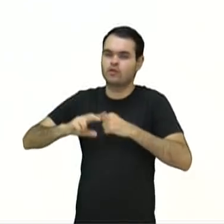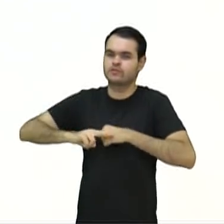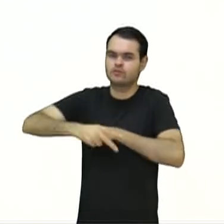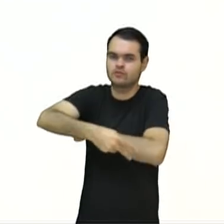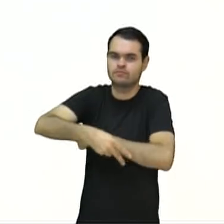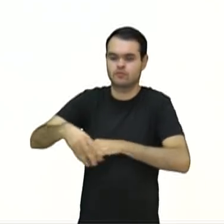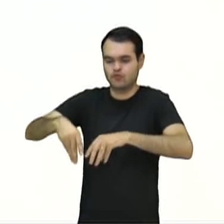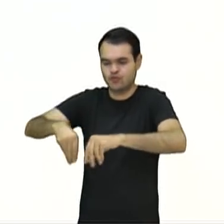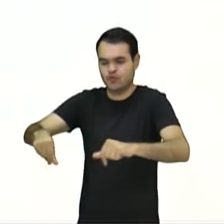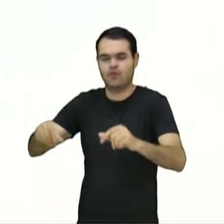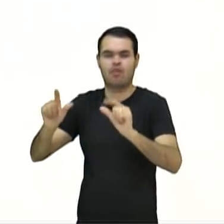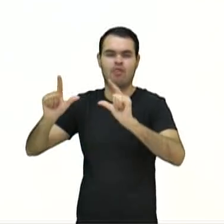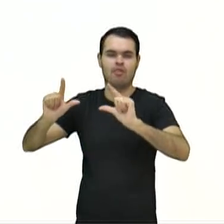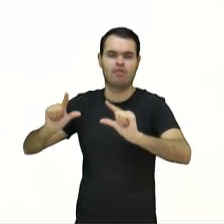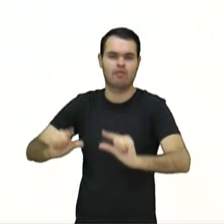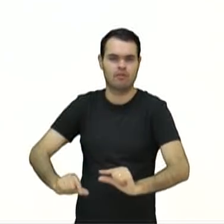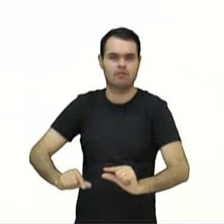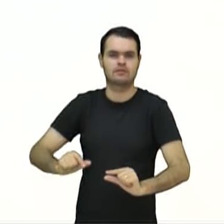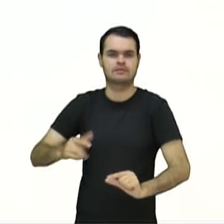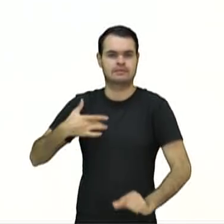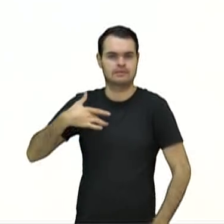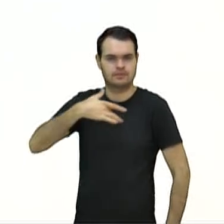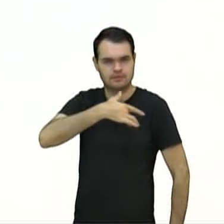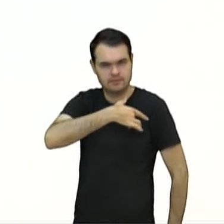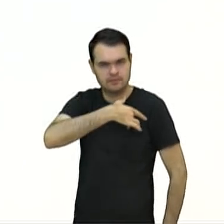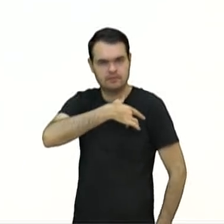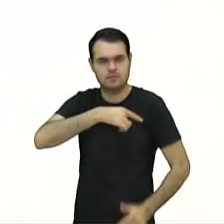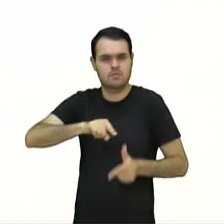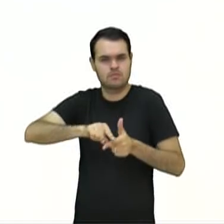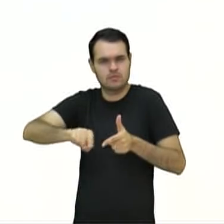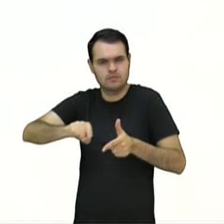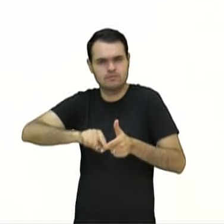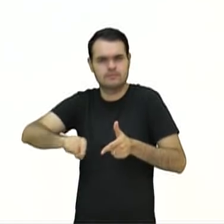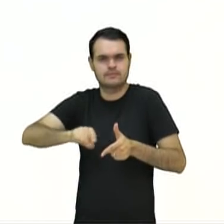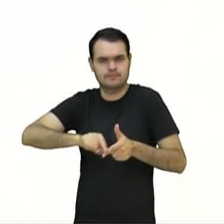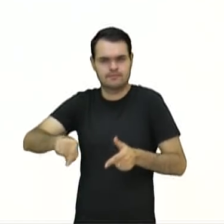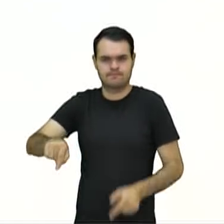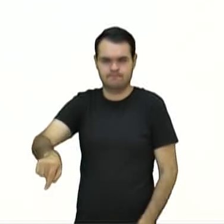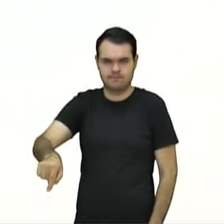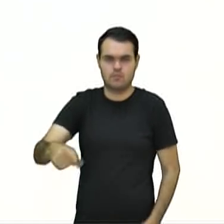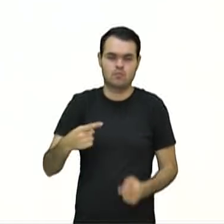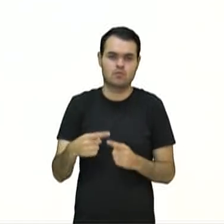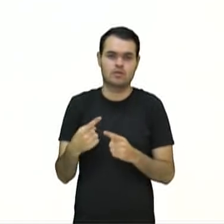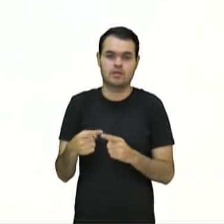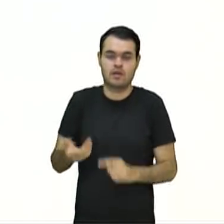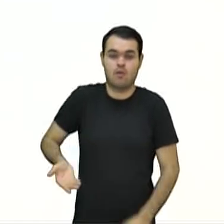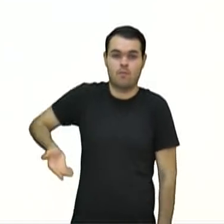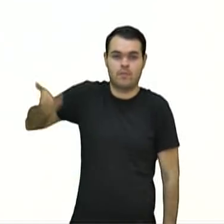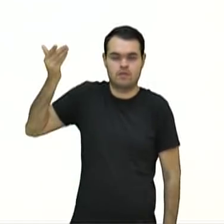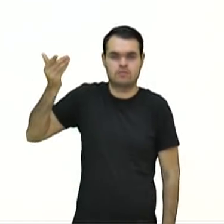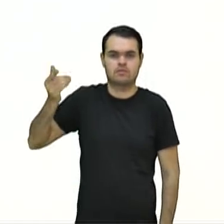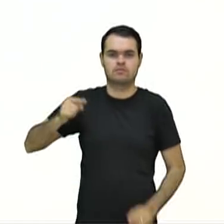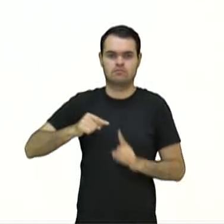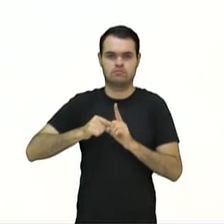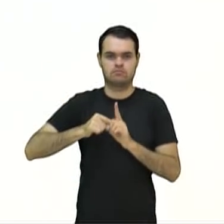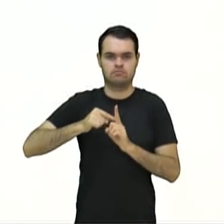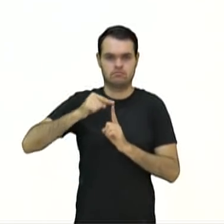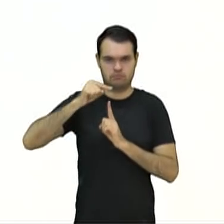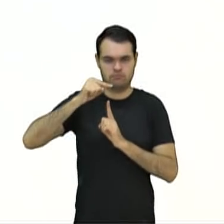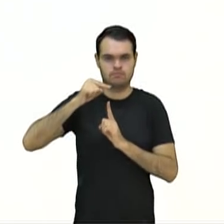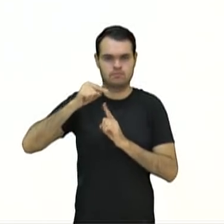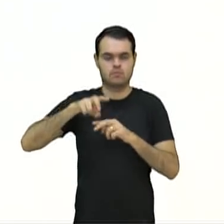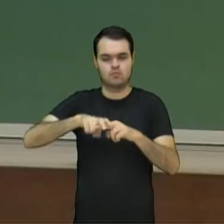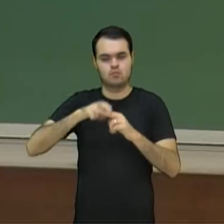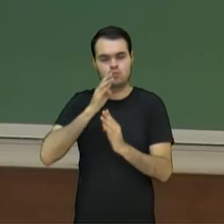de nutrientes e também problemas relacionados a esse aumento da temperatura provocado pelo fogo.